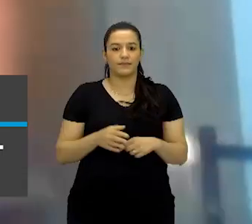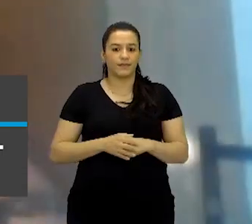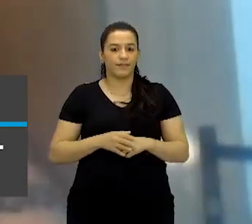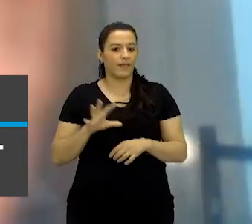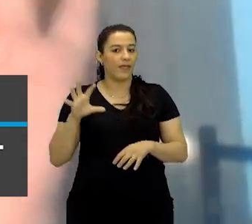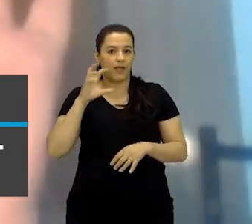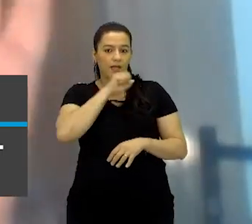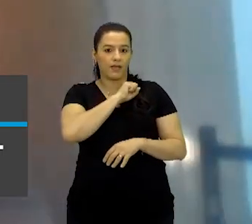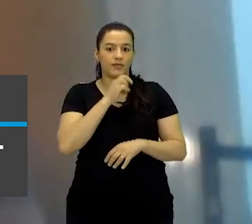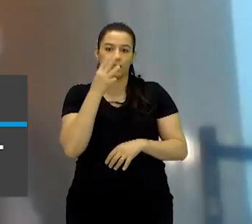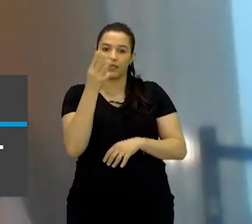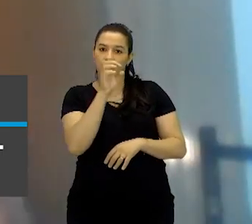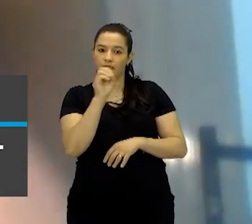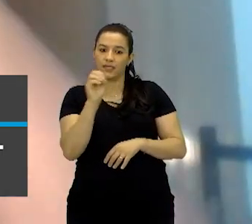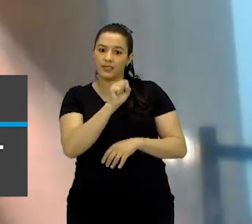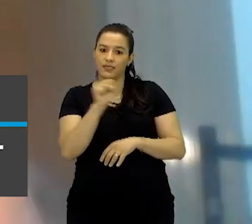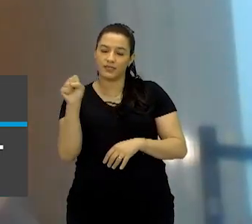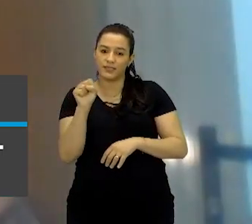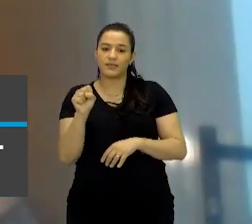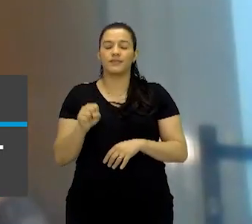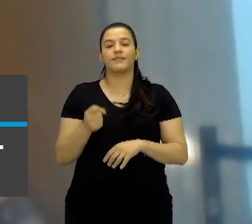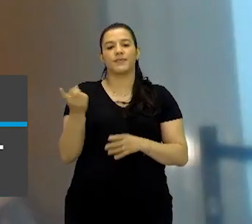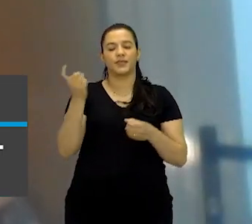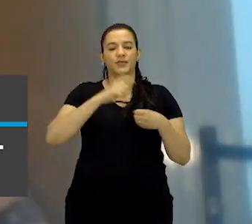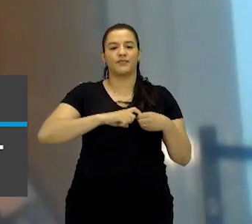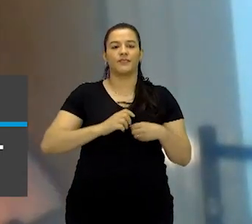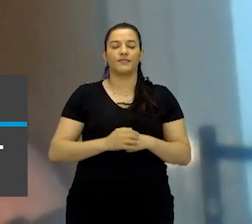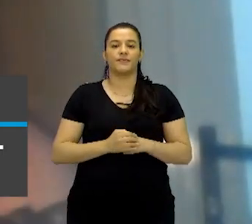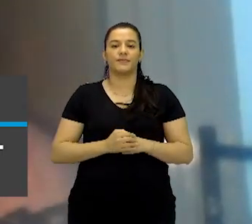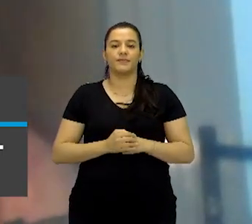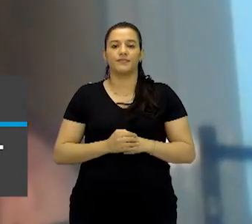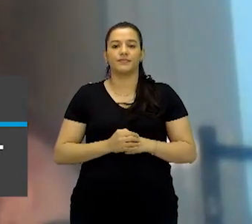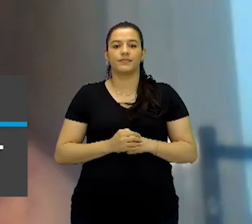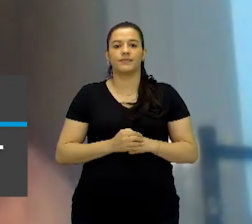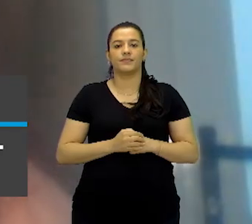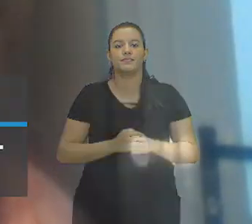aqui, ó, 30 segundinhos. Contem aí, a gente já se vê.